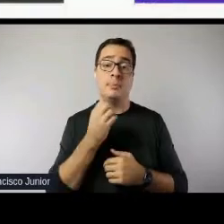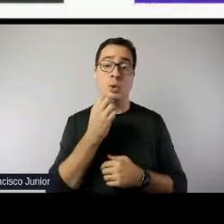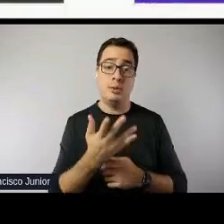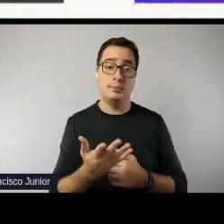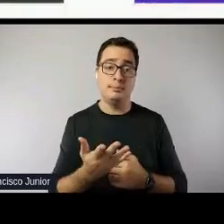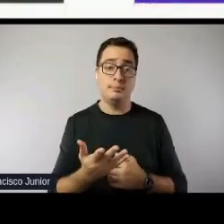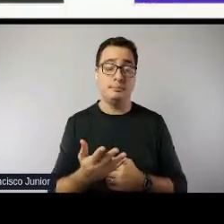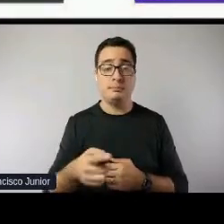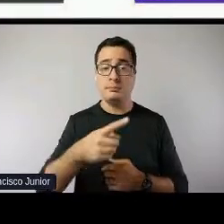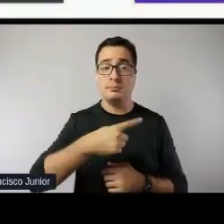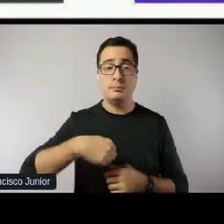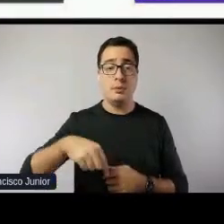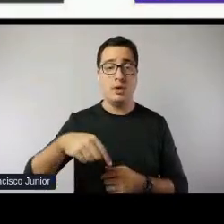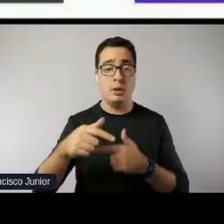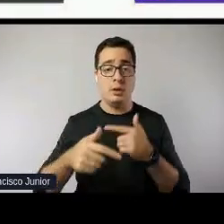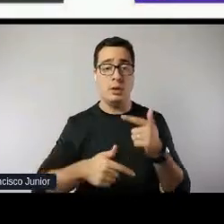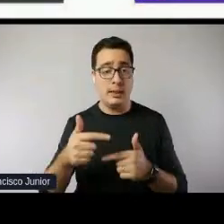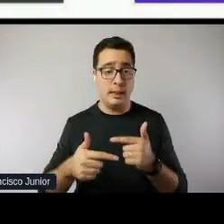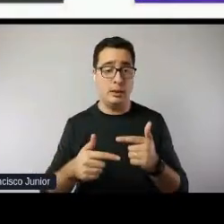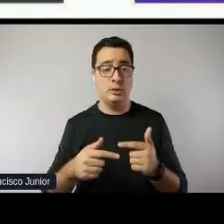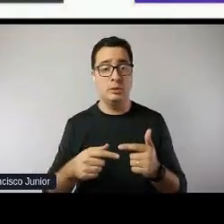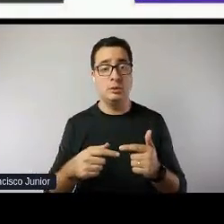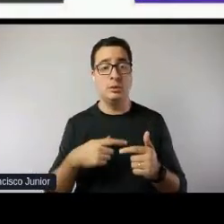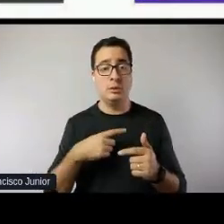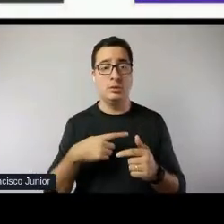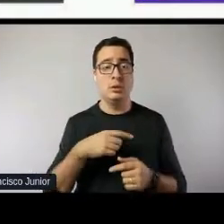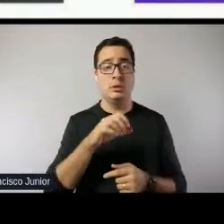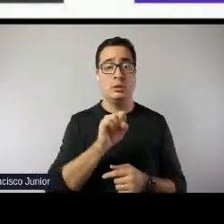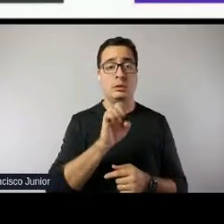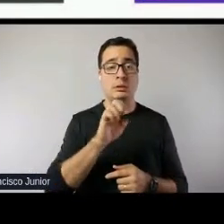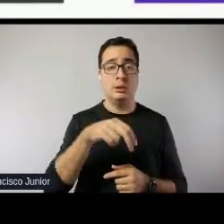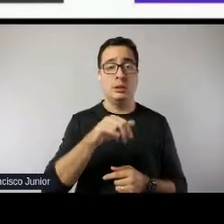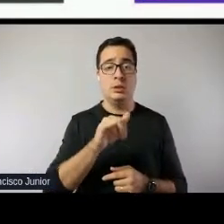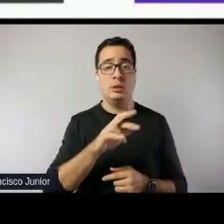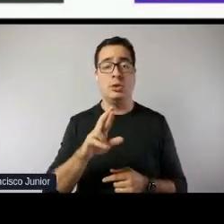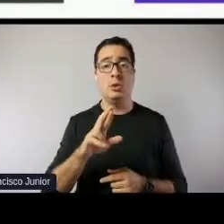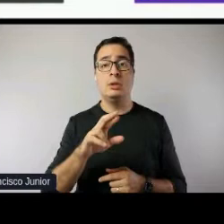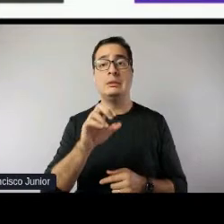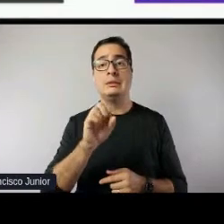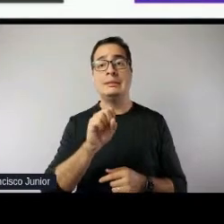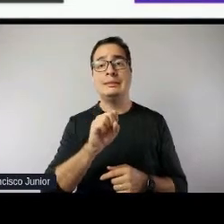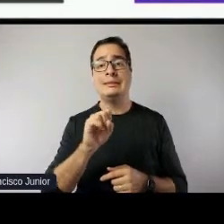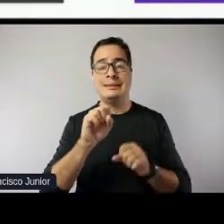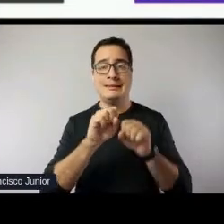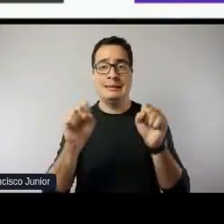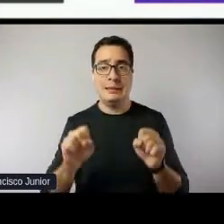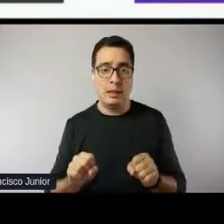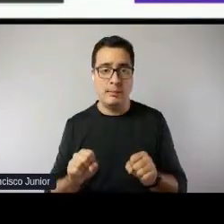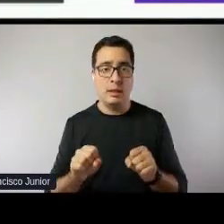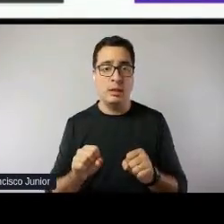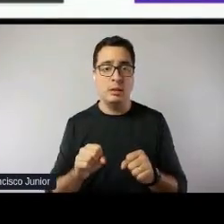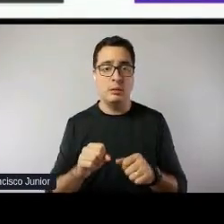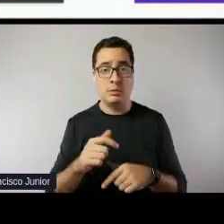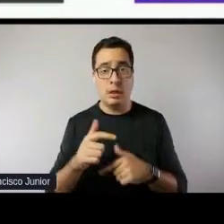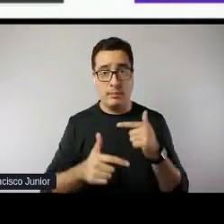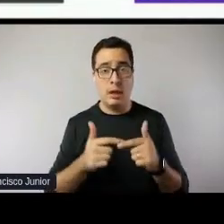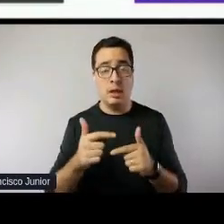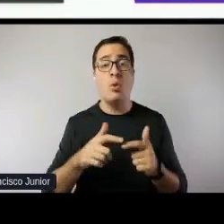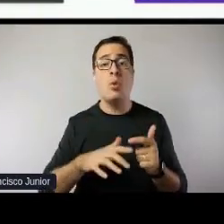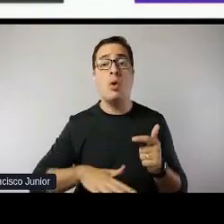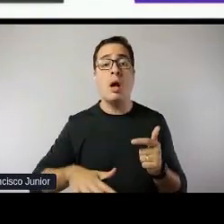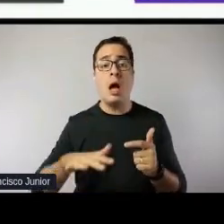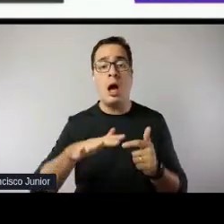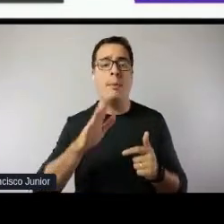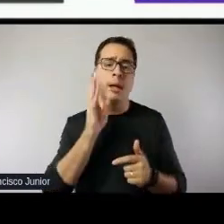a gente atua hoje na Senior Sistemas, né? E eu trouxe isso porque a gente atua dentro de um ambiente aí